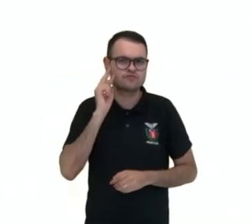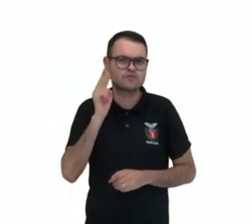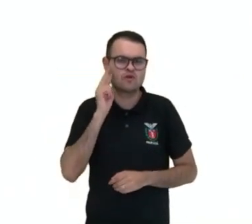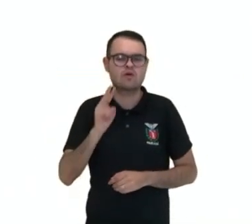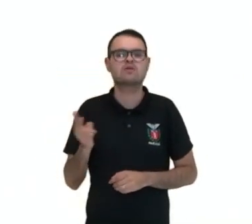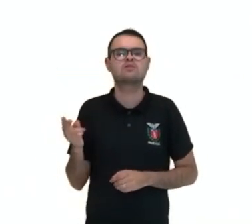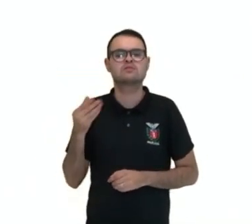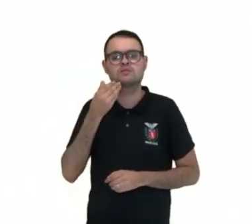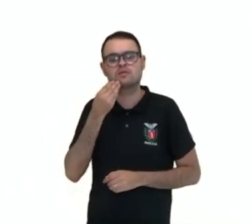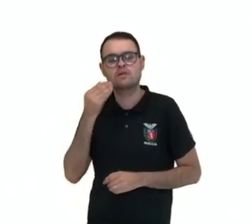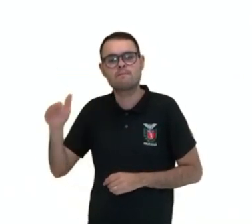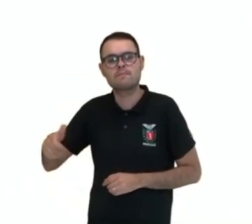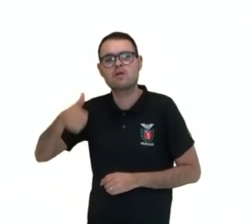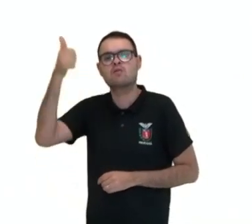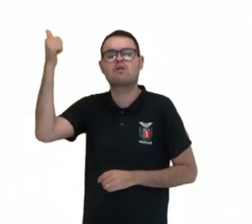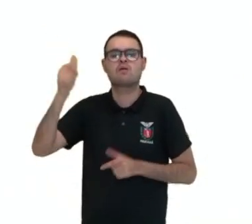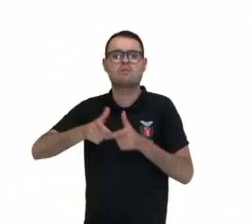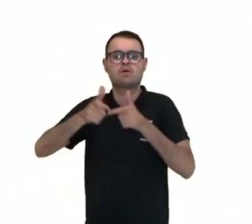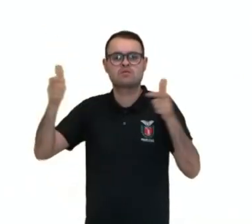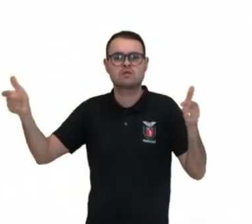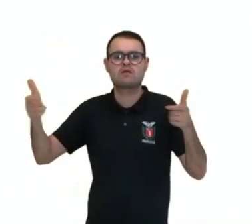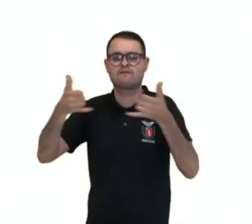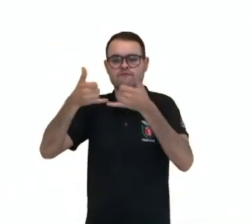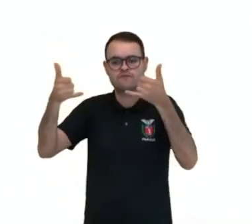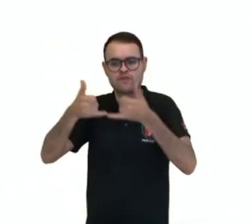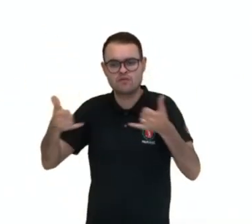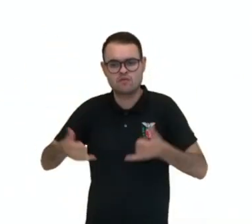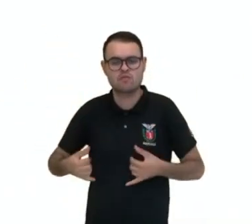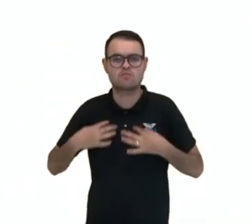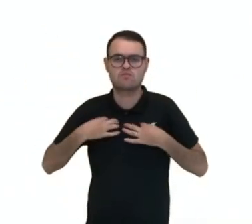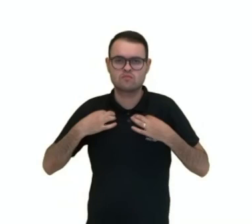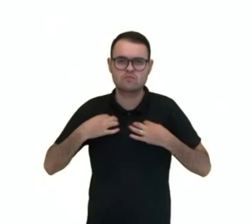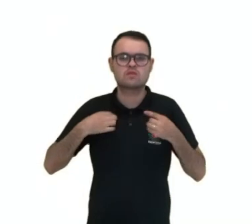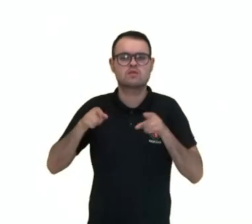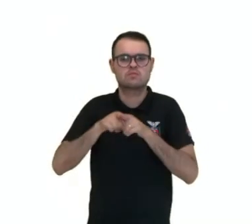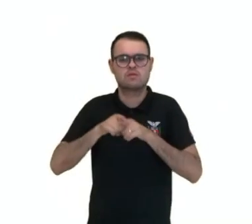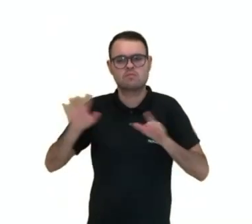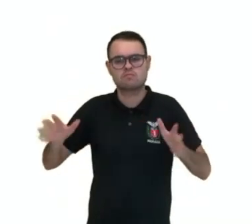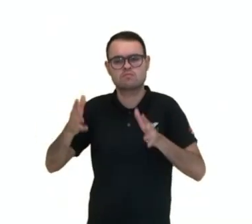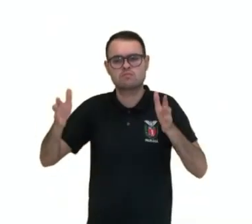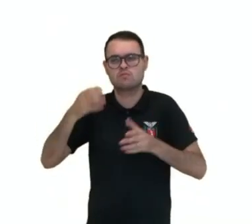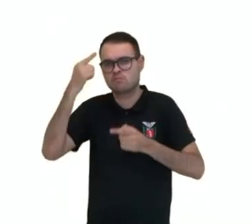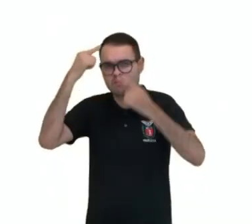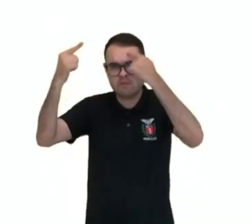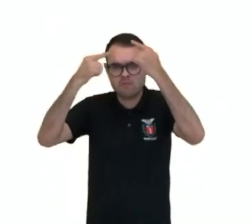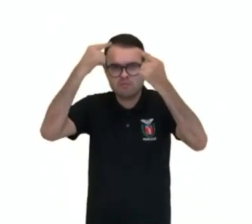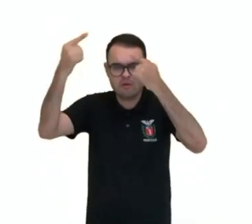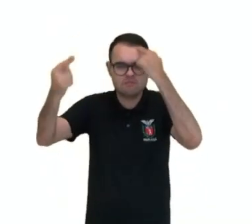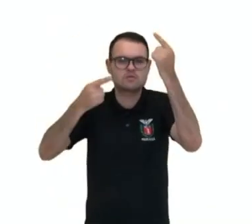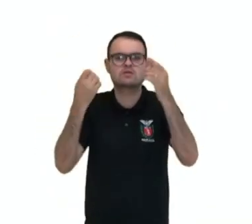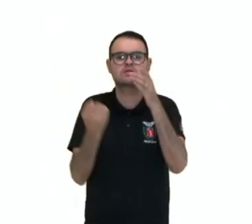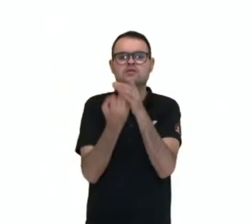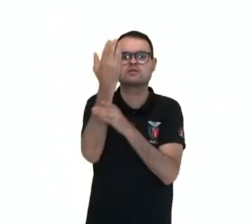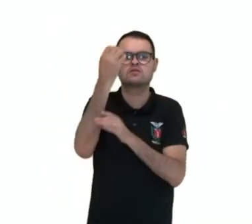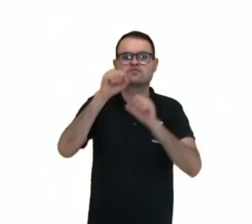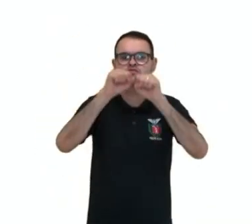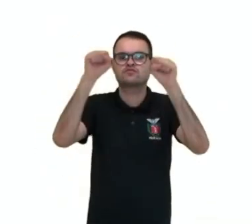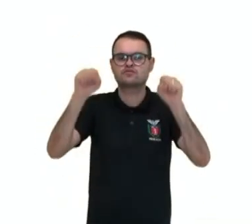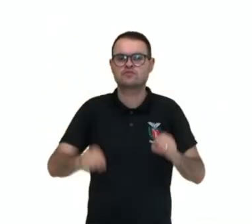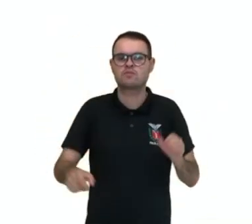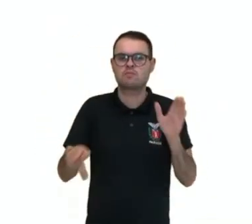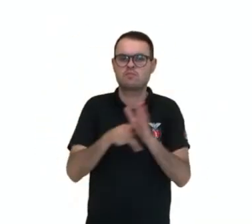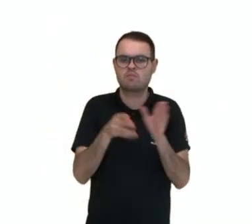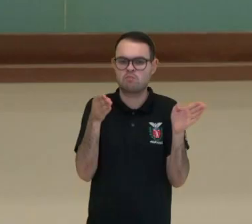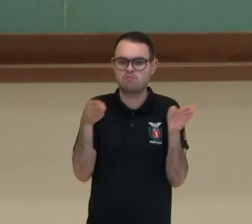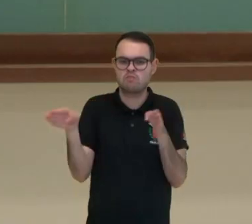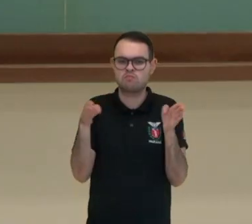de melhorar e aumentar a produção de fios e tecidos de algodão motivou a novas invenções e a criação do sistema fabril e